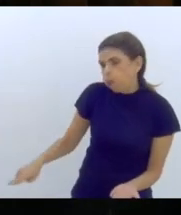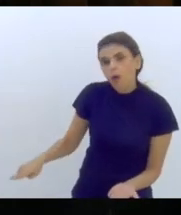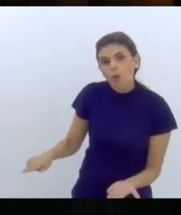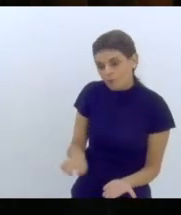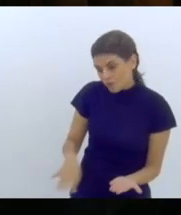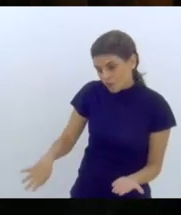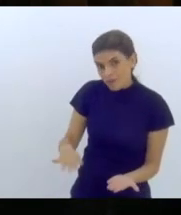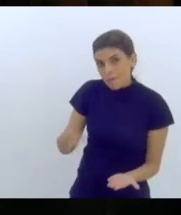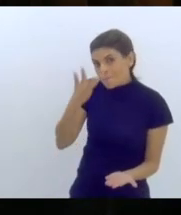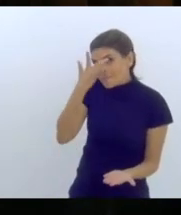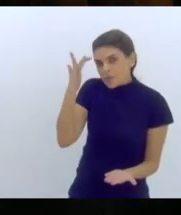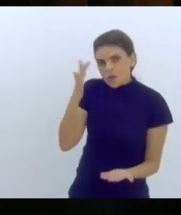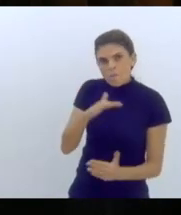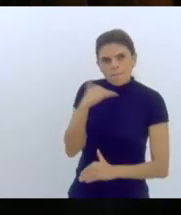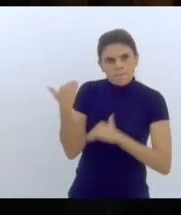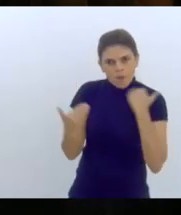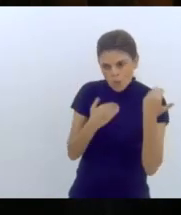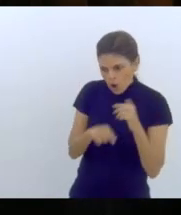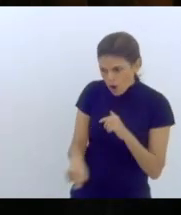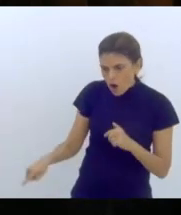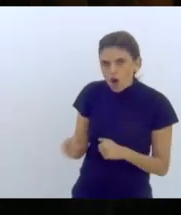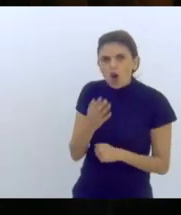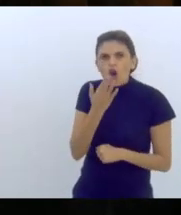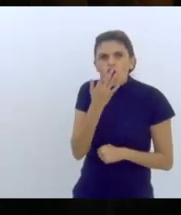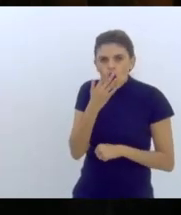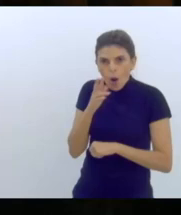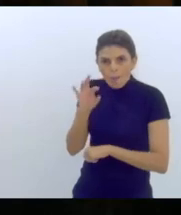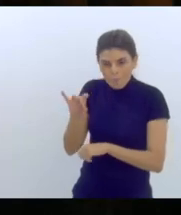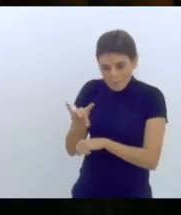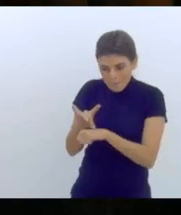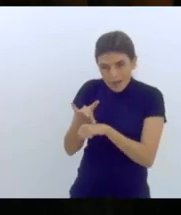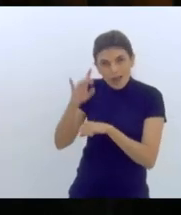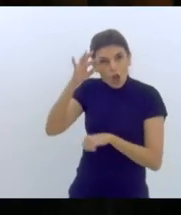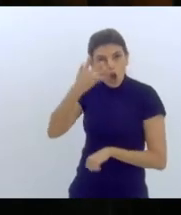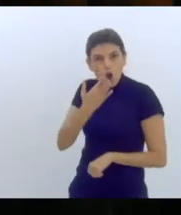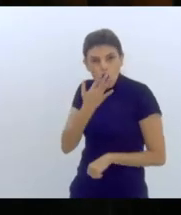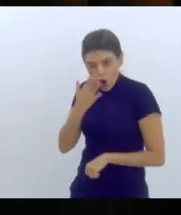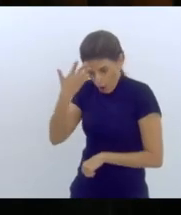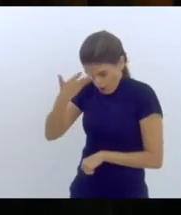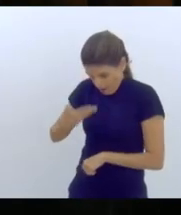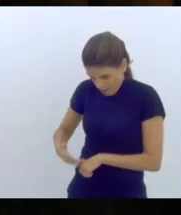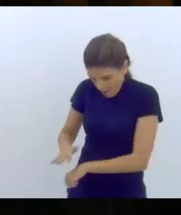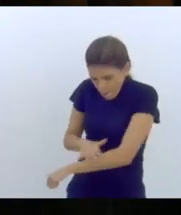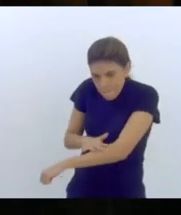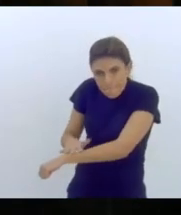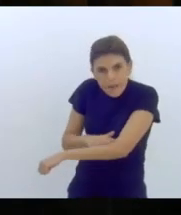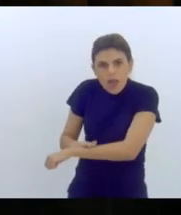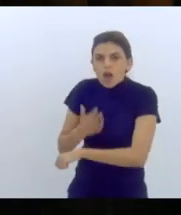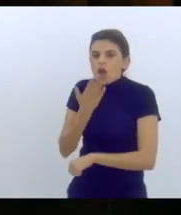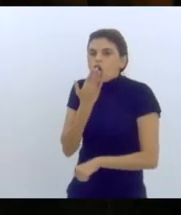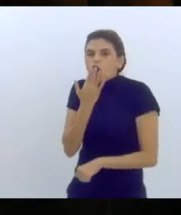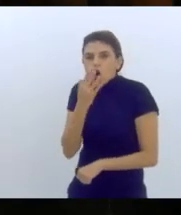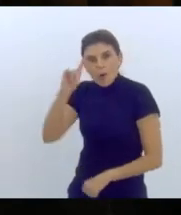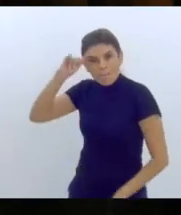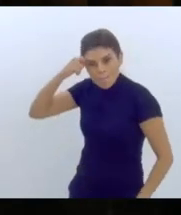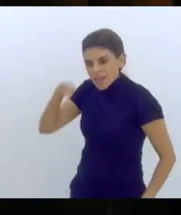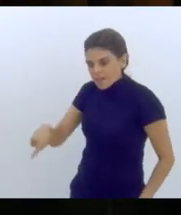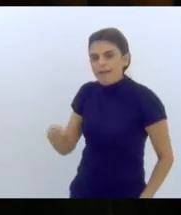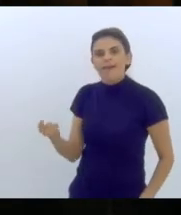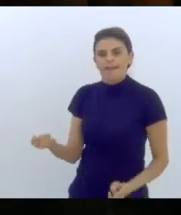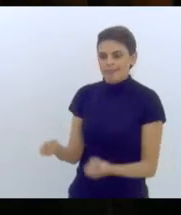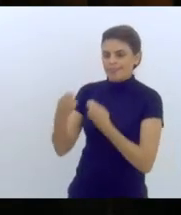voto. Dá voto por uma lógica racista, classista e